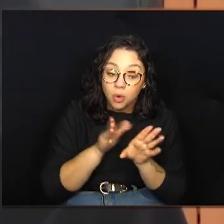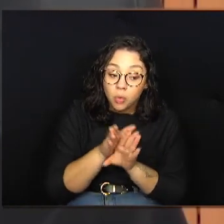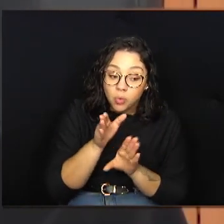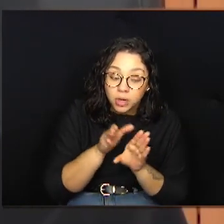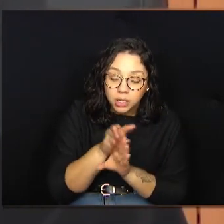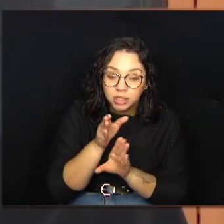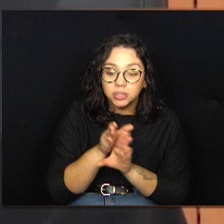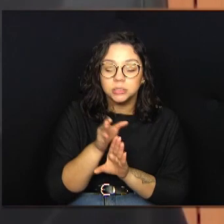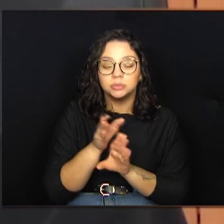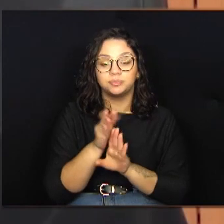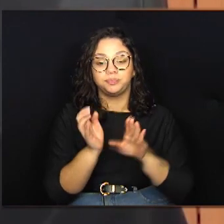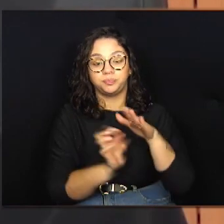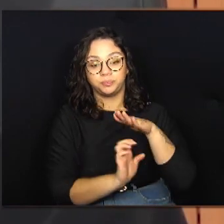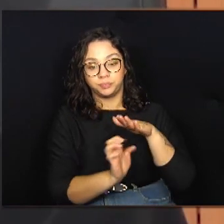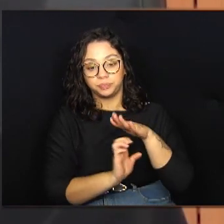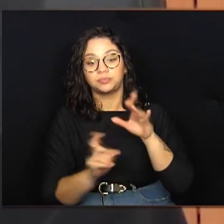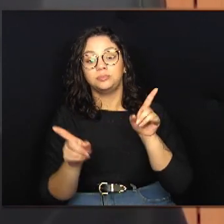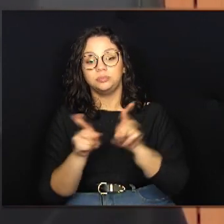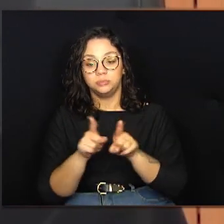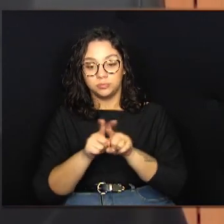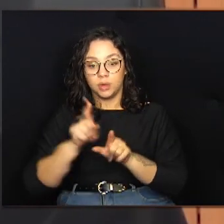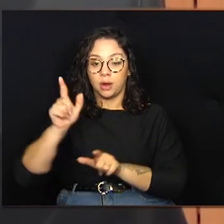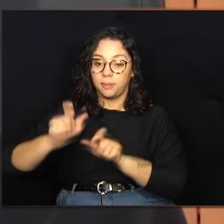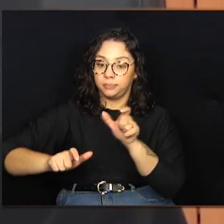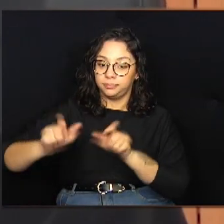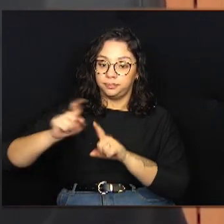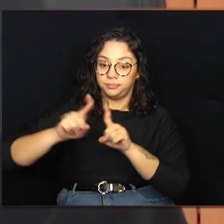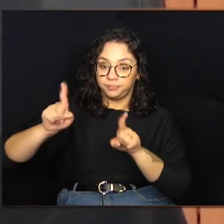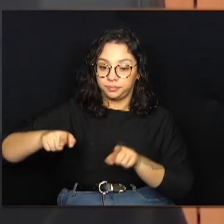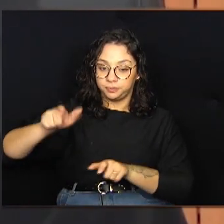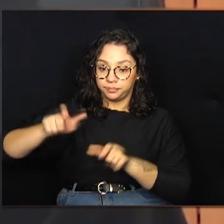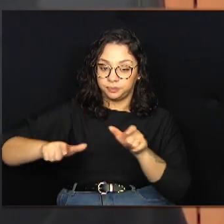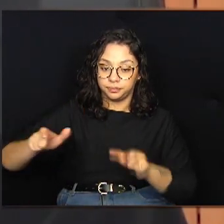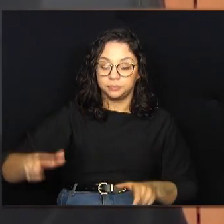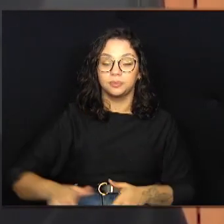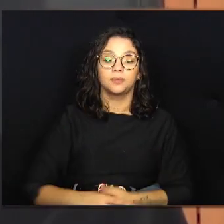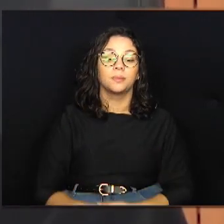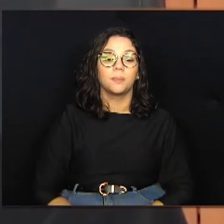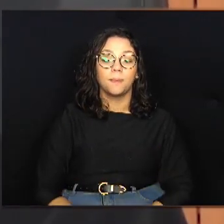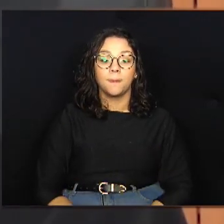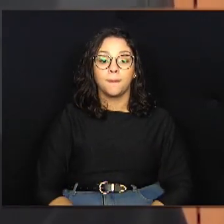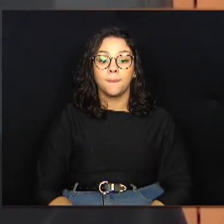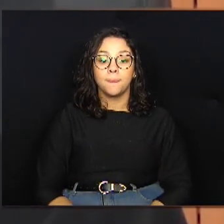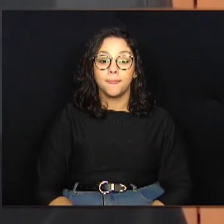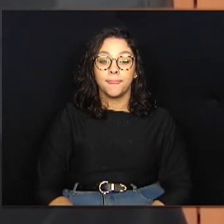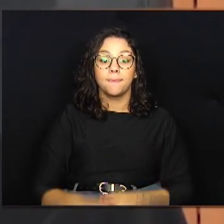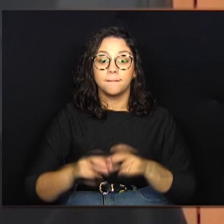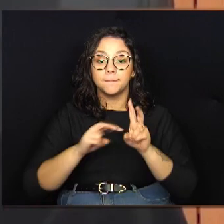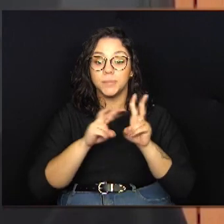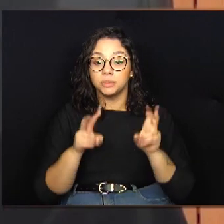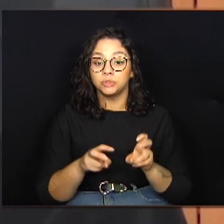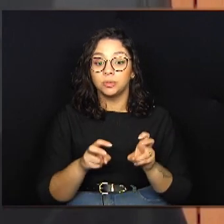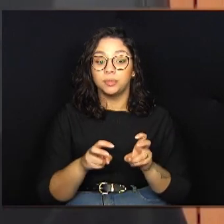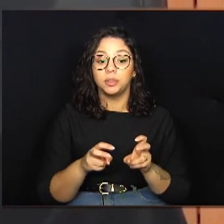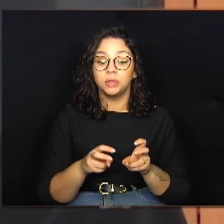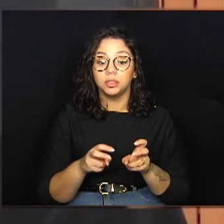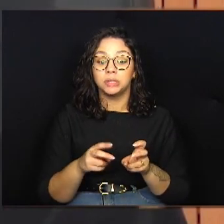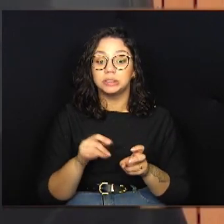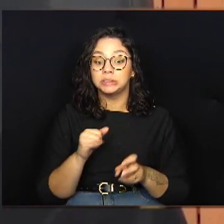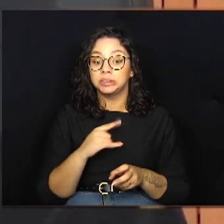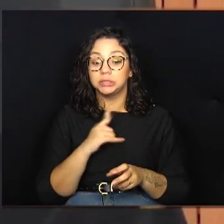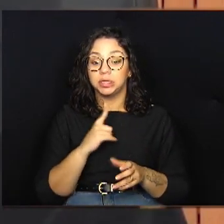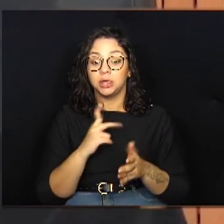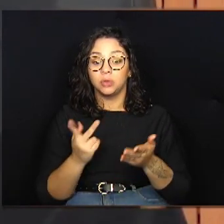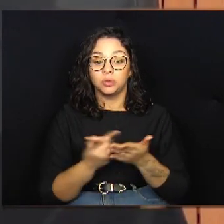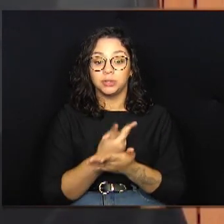para as organizações e para as pessoas, para os trabalhadores e trabalhadoras, acerca de quando de fato está acontecendo uma situação de